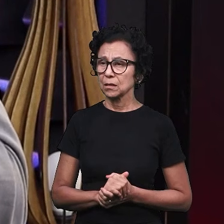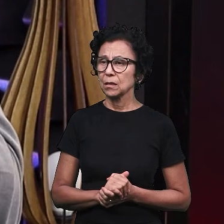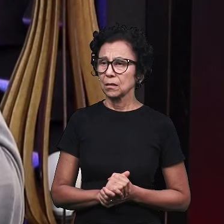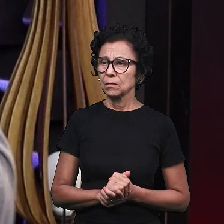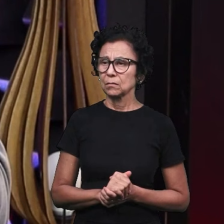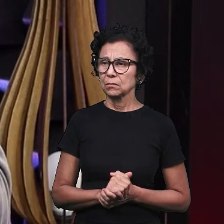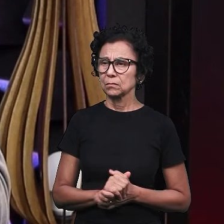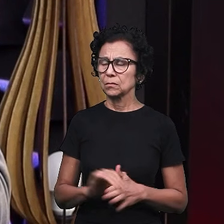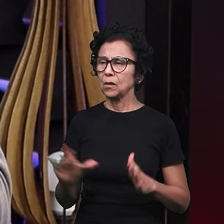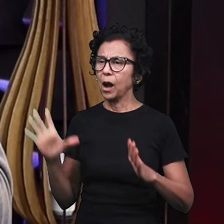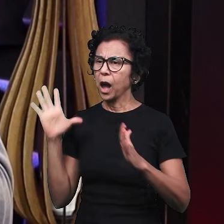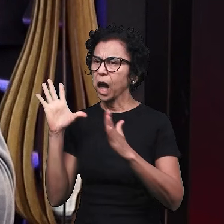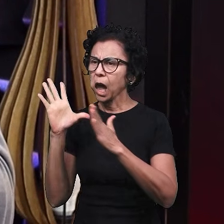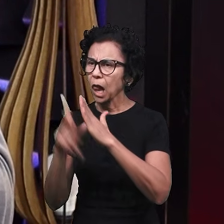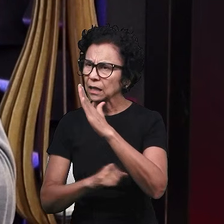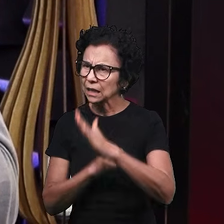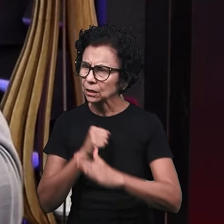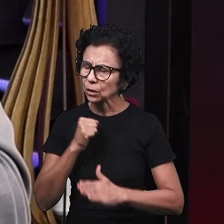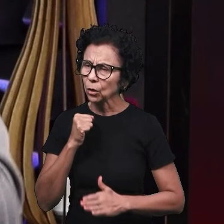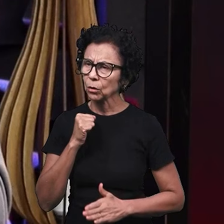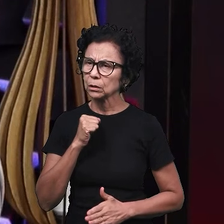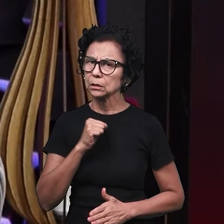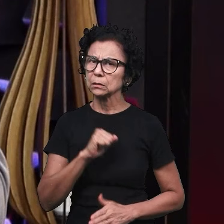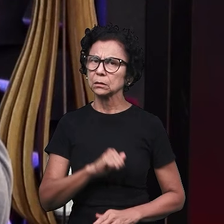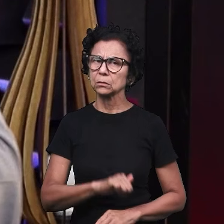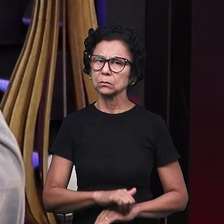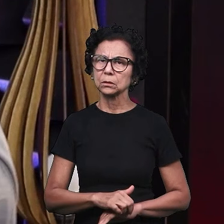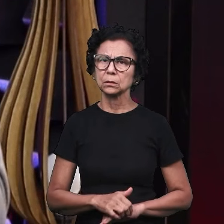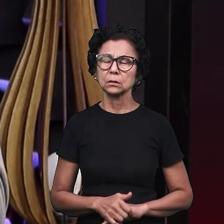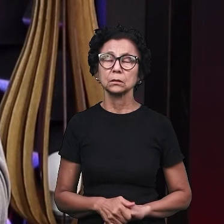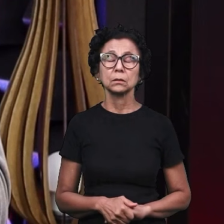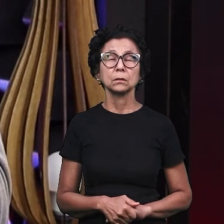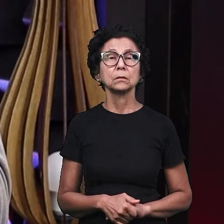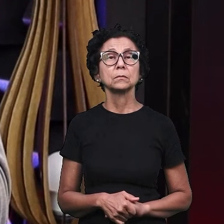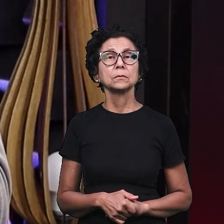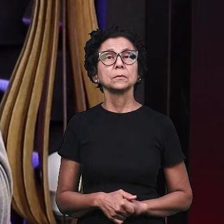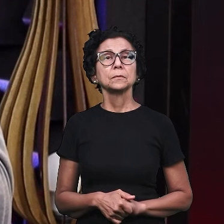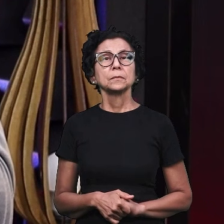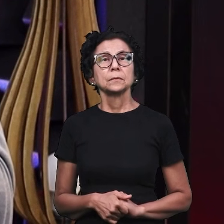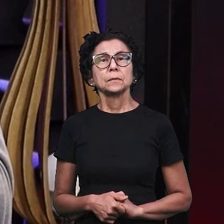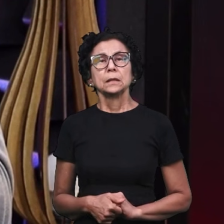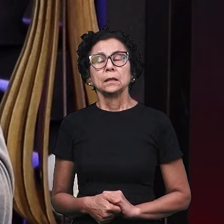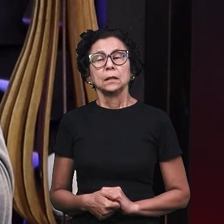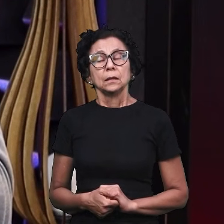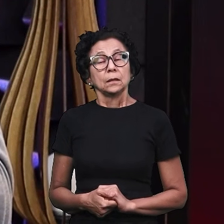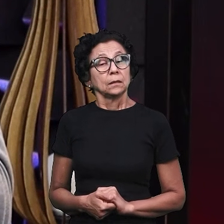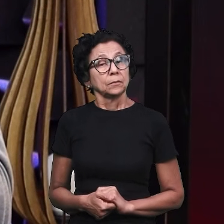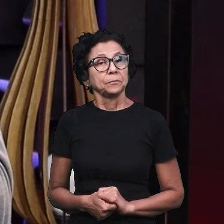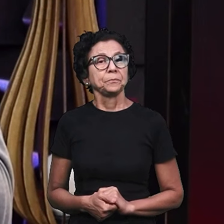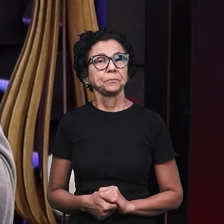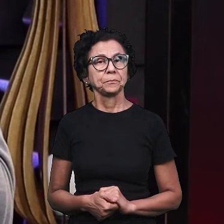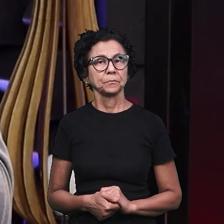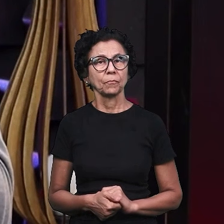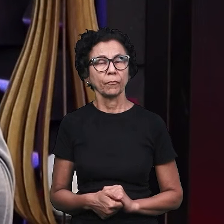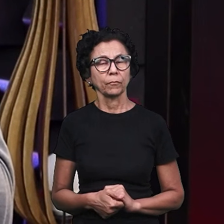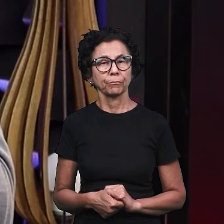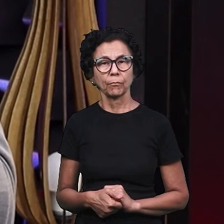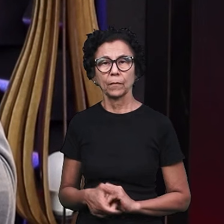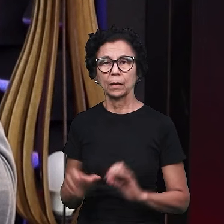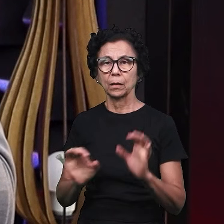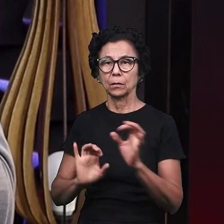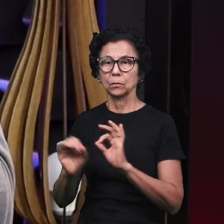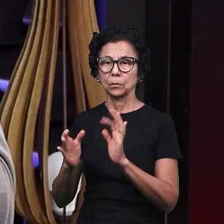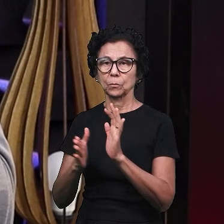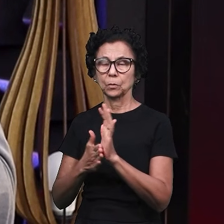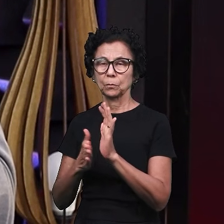é um covil de ladrões, né? Então nós temos que ter muito cuidado disso, né? Porque se nós nos desviarmos daquilo